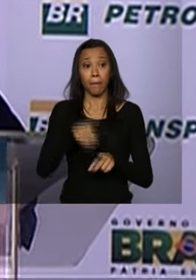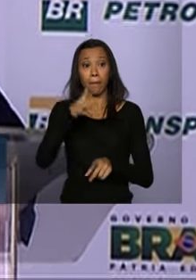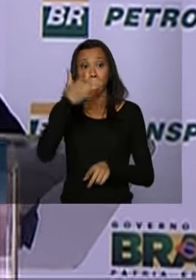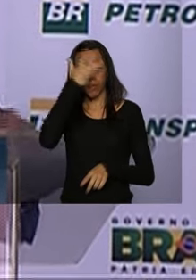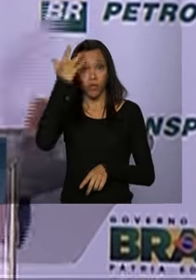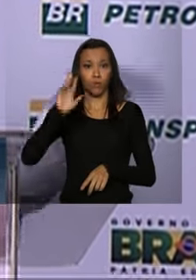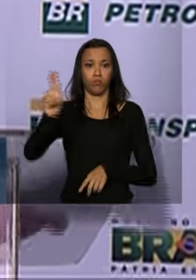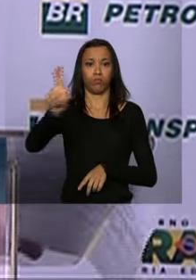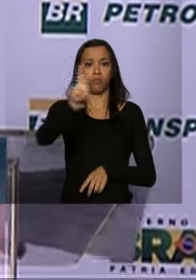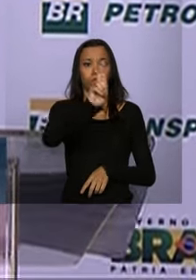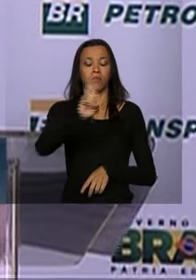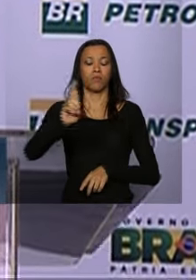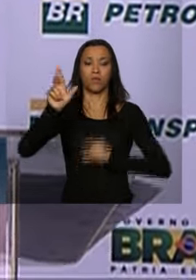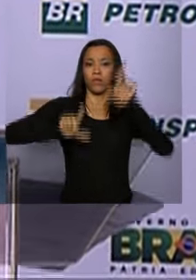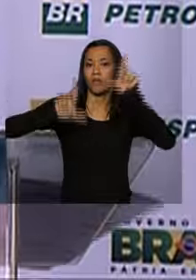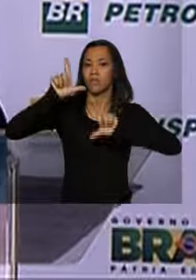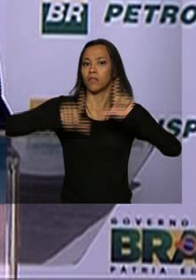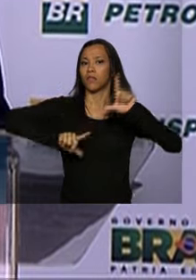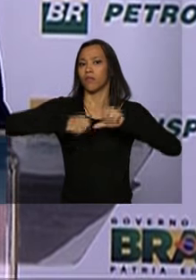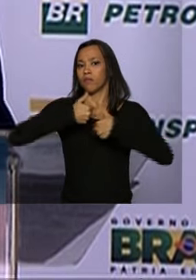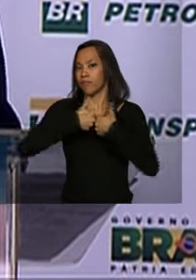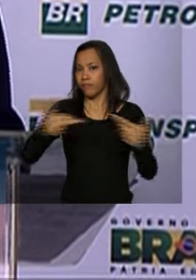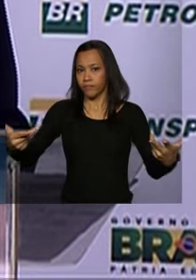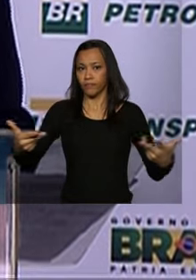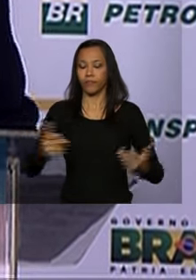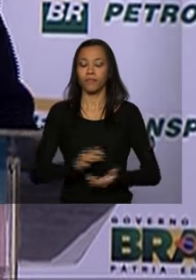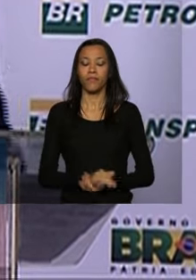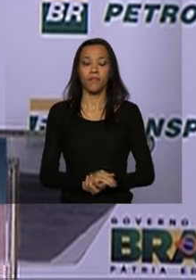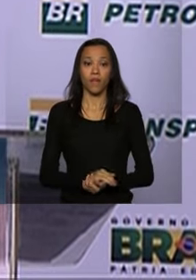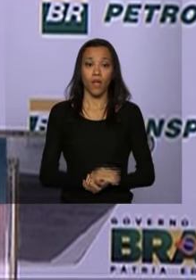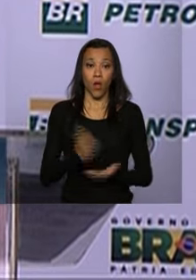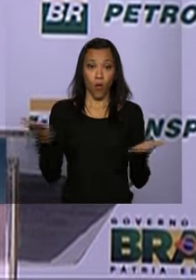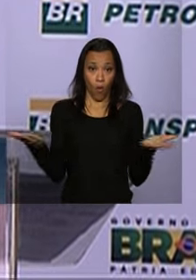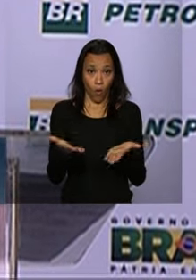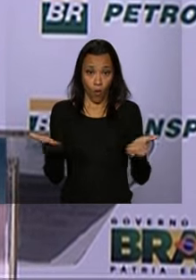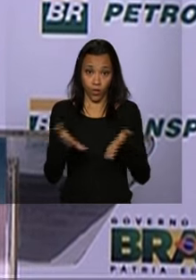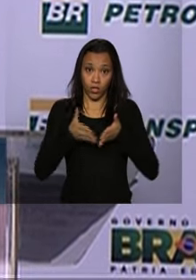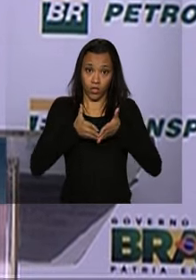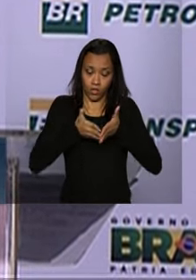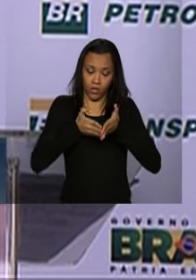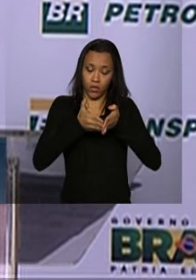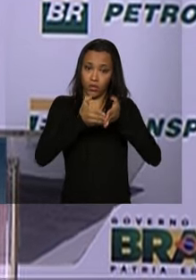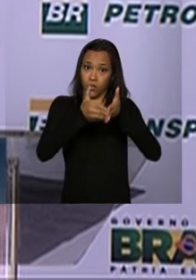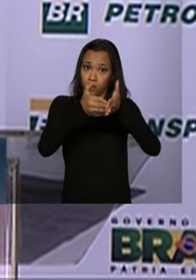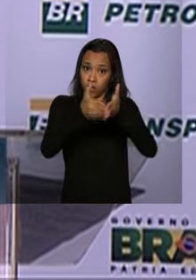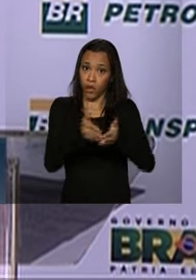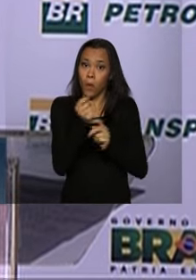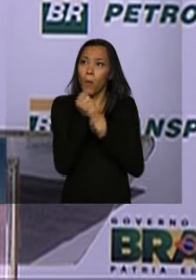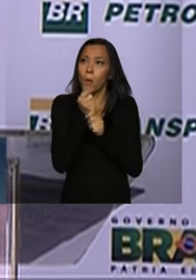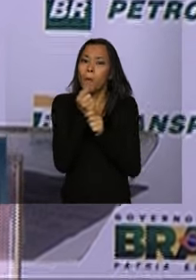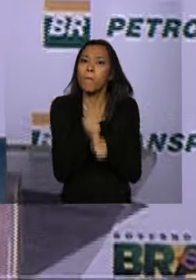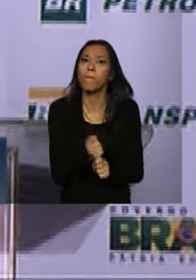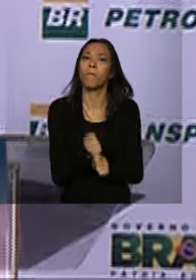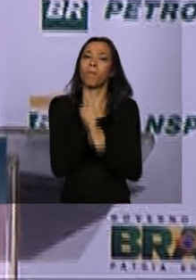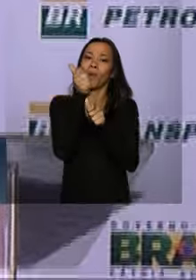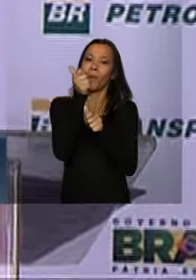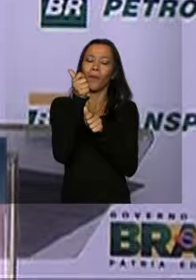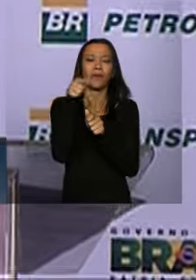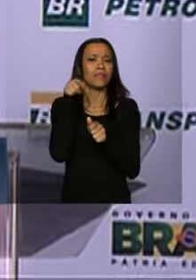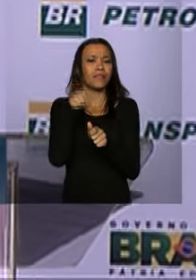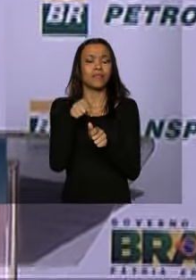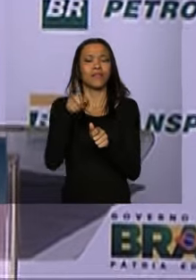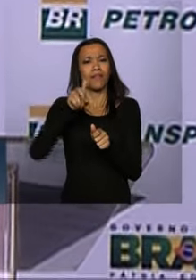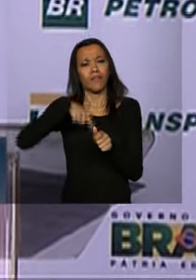presentes, imprensa, senhoras e senhores. O batismo desse navio Marcílio Dias soma-se a vários outros navios e plataformas de